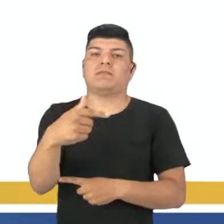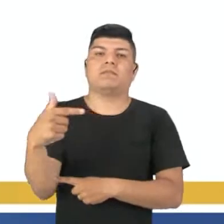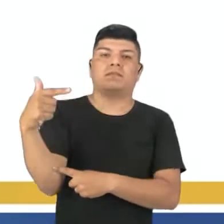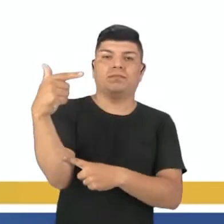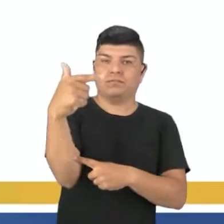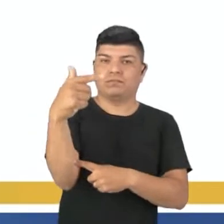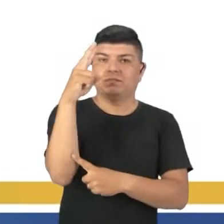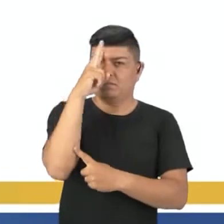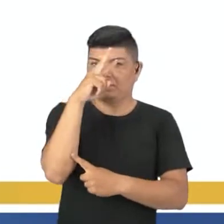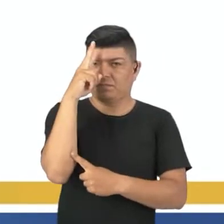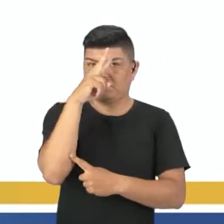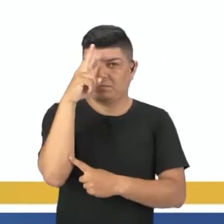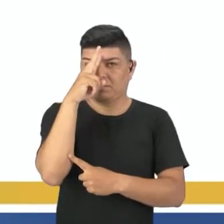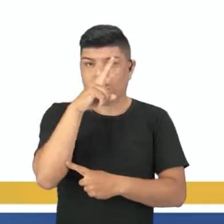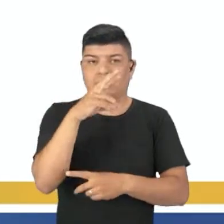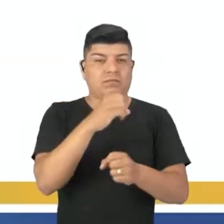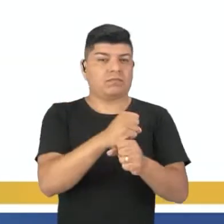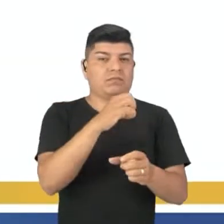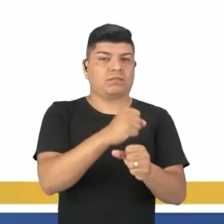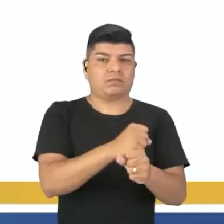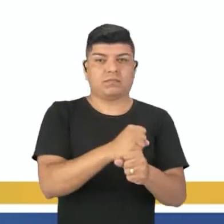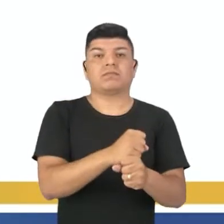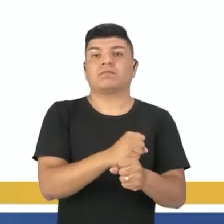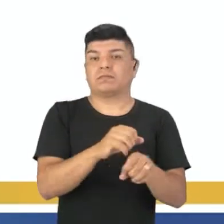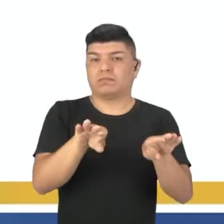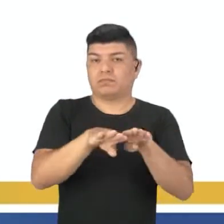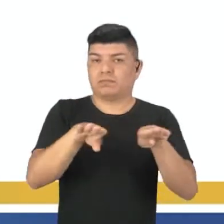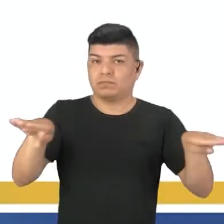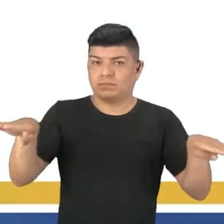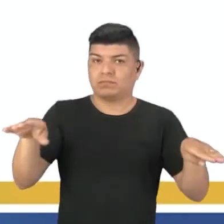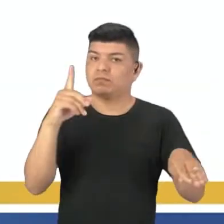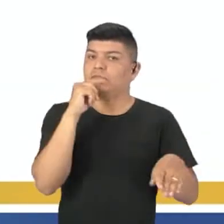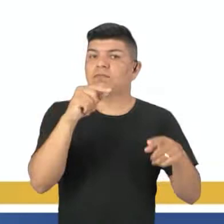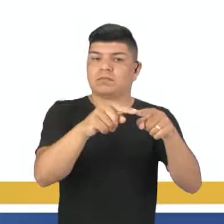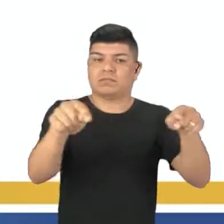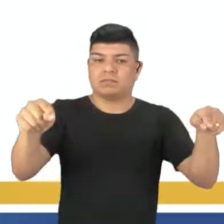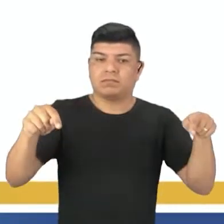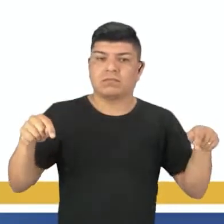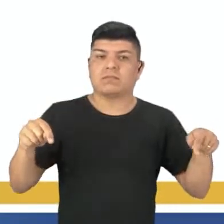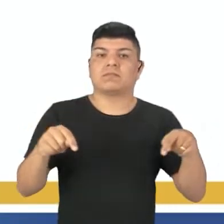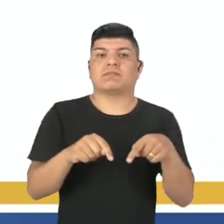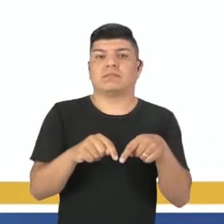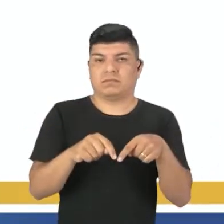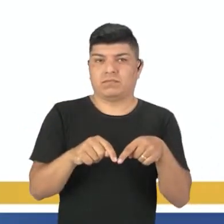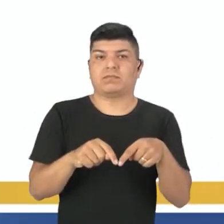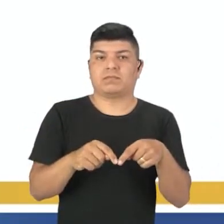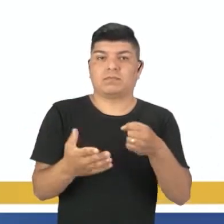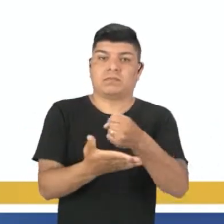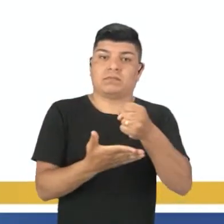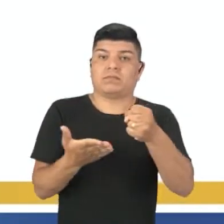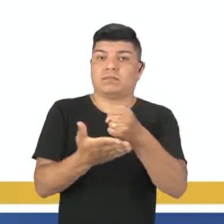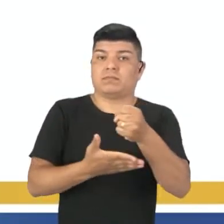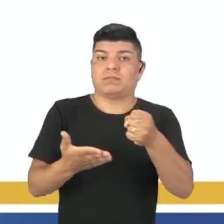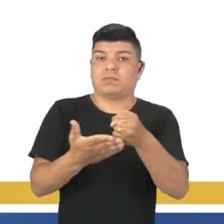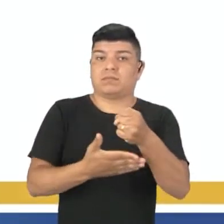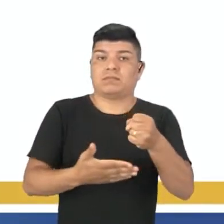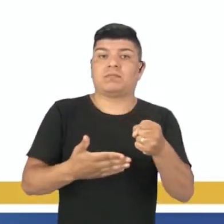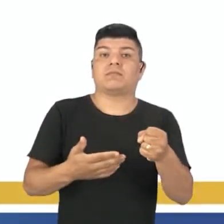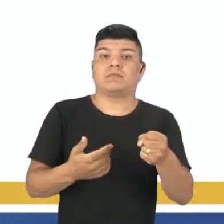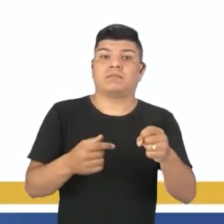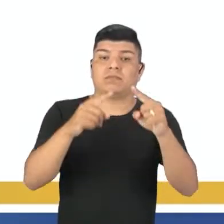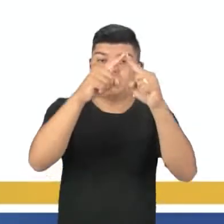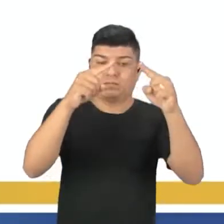disso? Então, calculamos aí a área da superfície dessa piscina, né? Que é a área da base aí, que é um